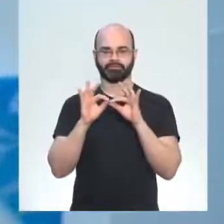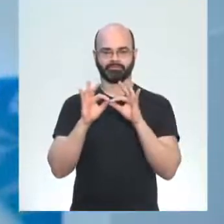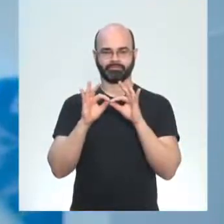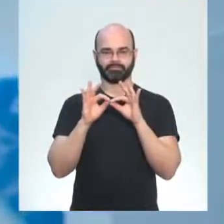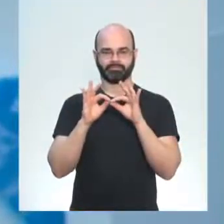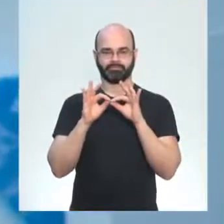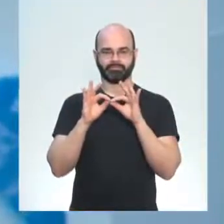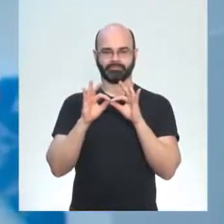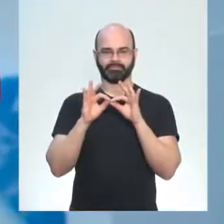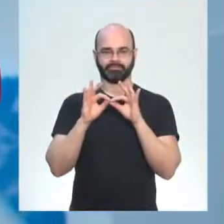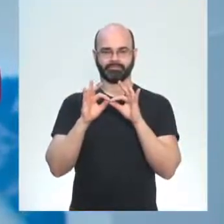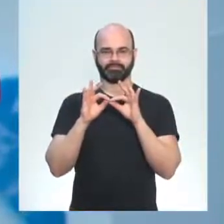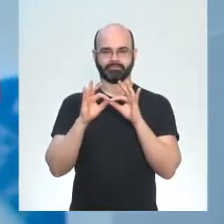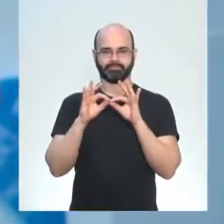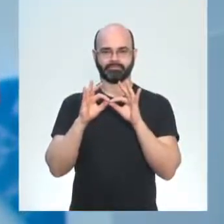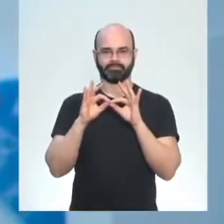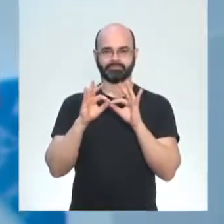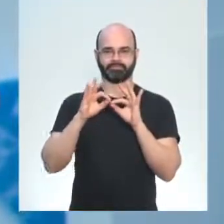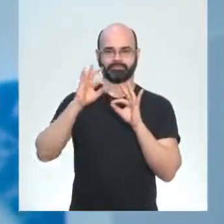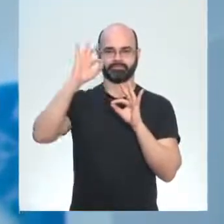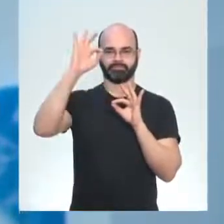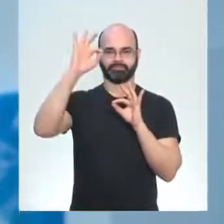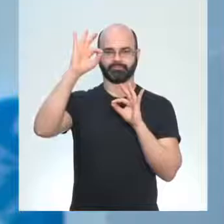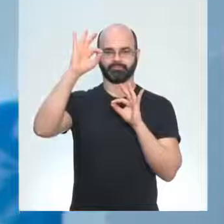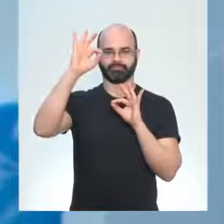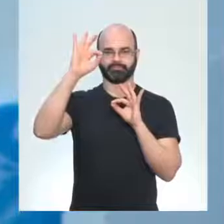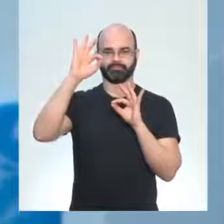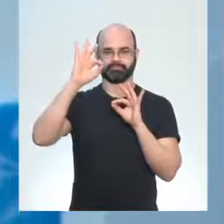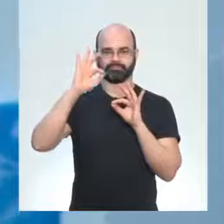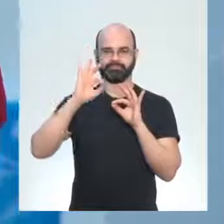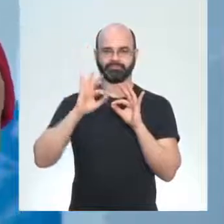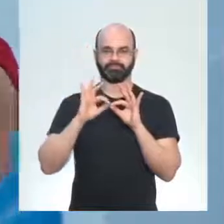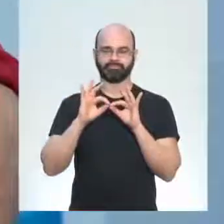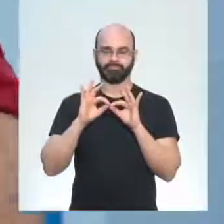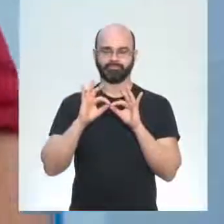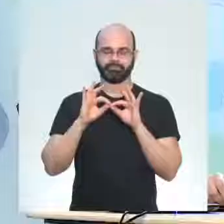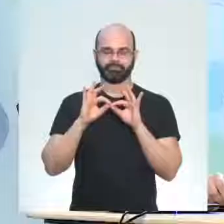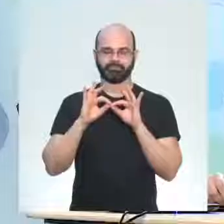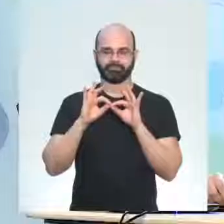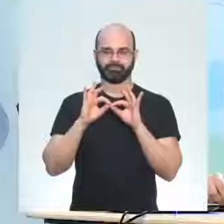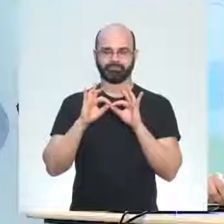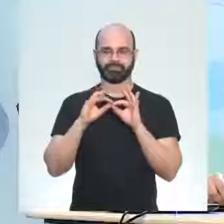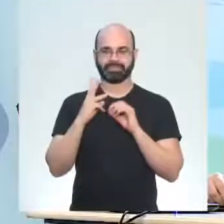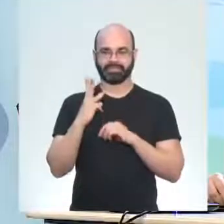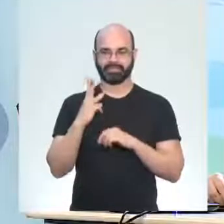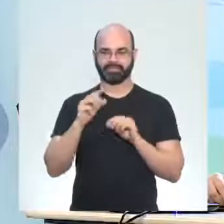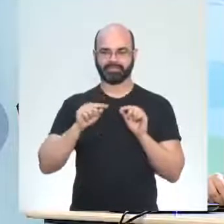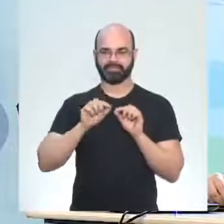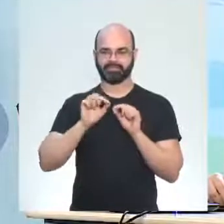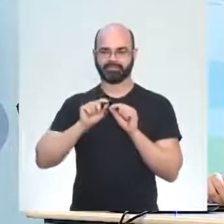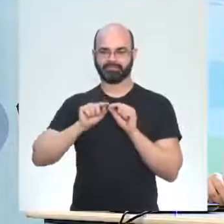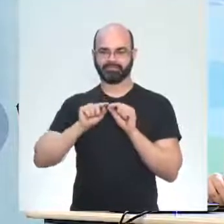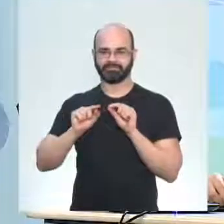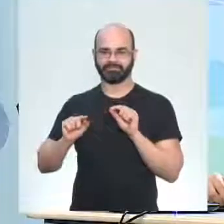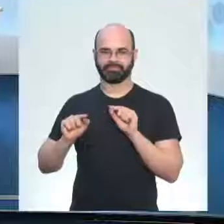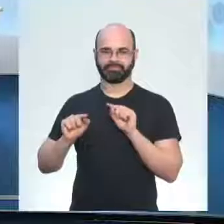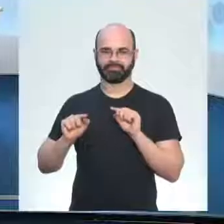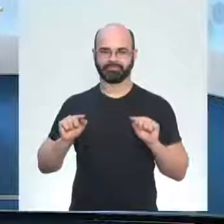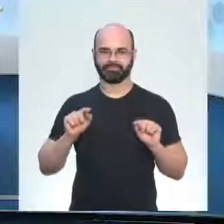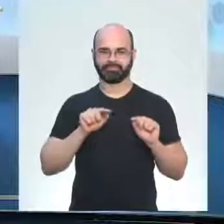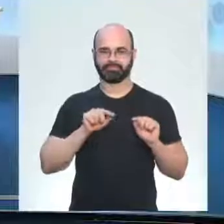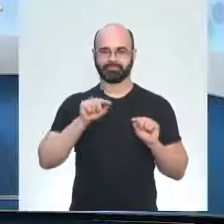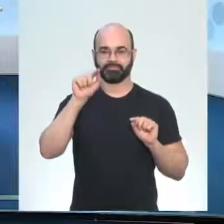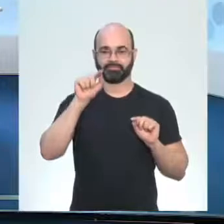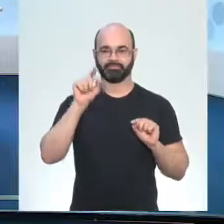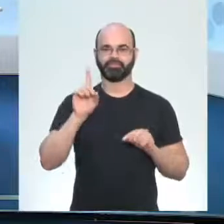cá, e ele tem uma reta subindo também. Essas 3 retas, Jonas, elas indicam para a gente as